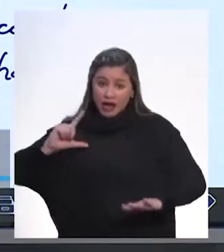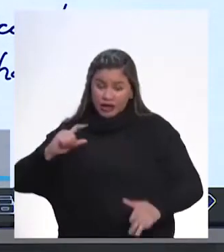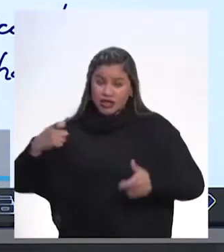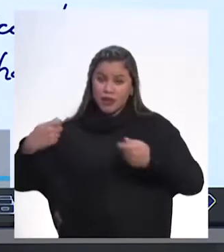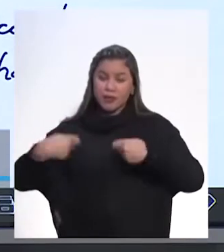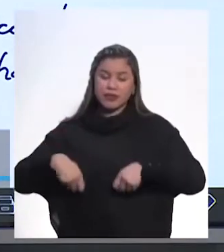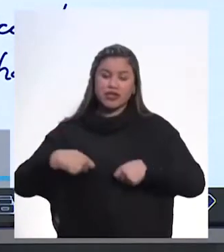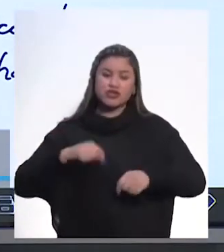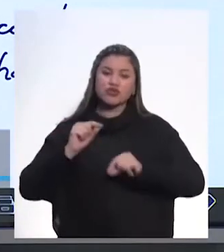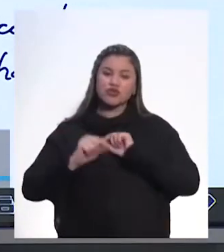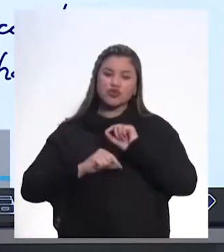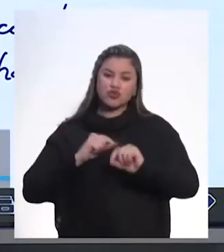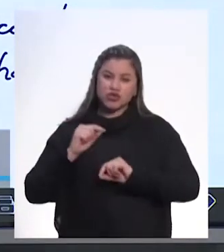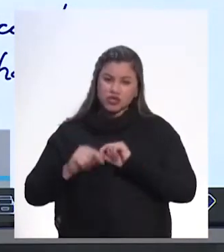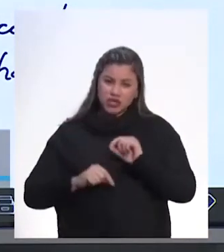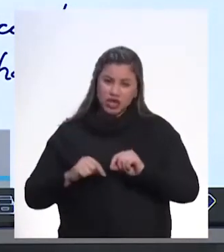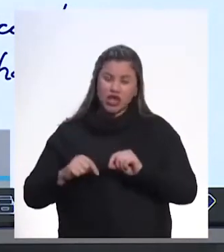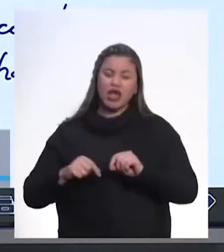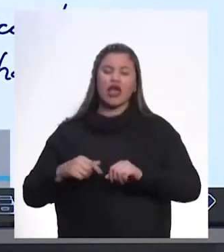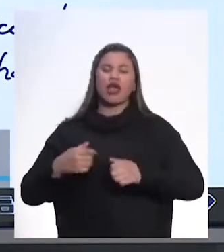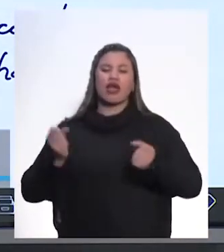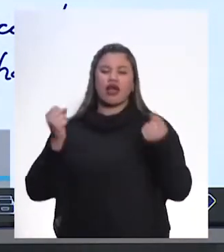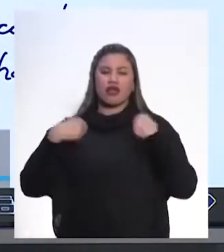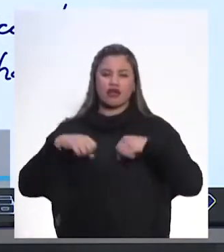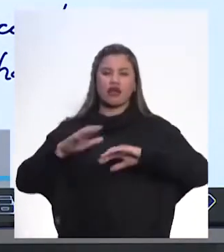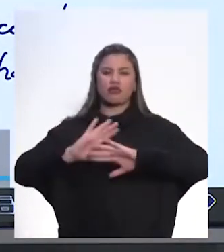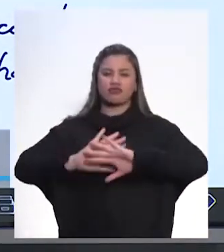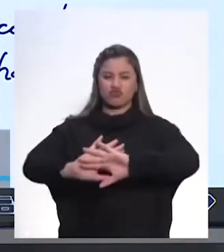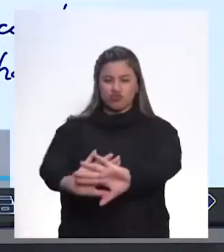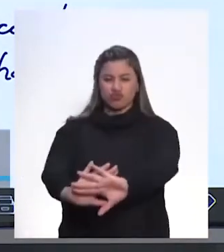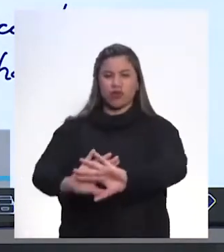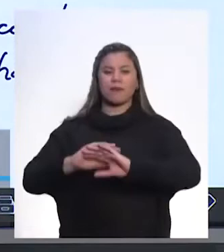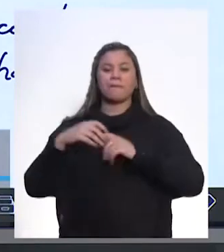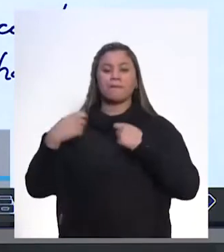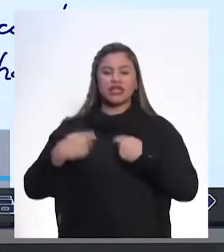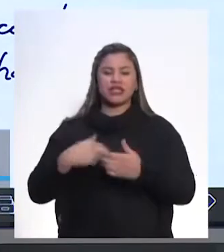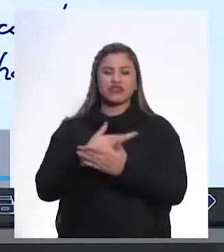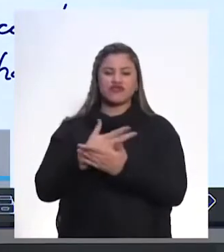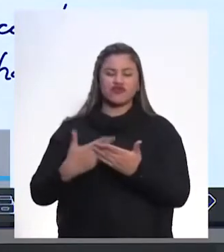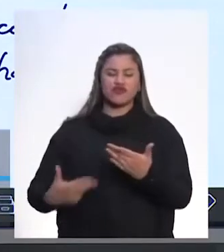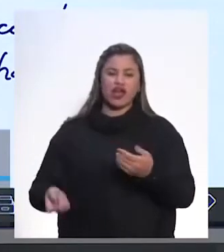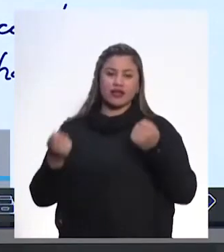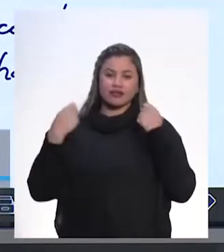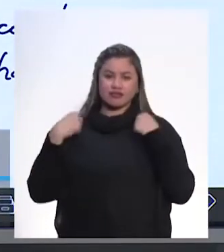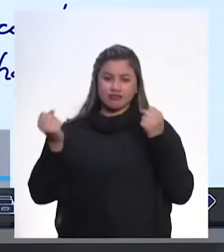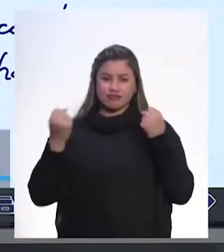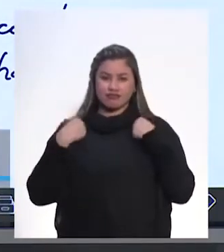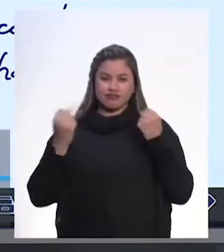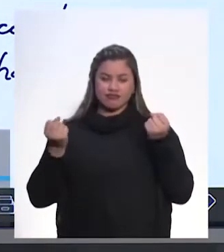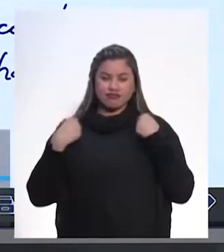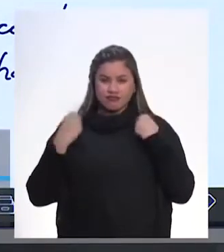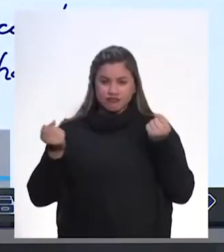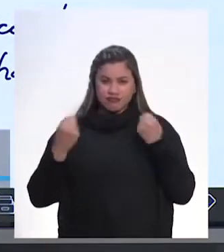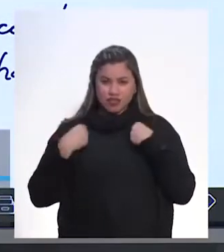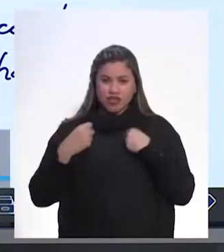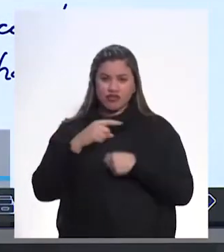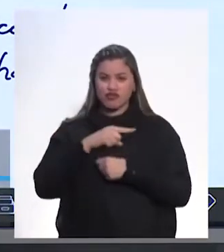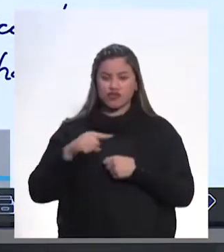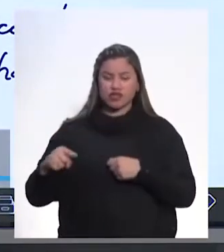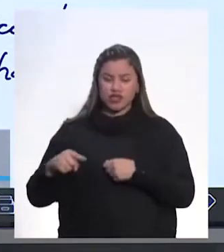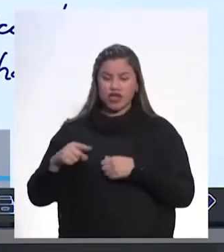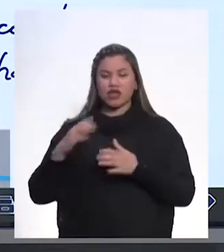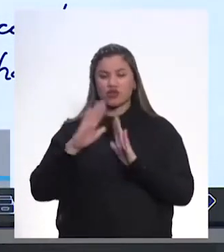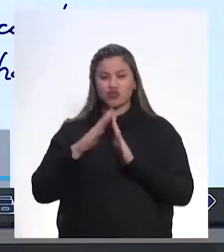de dança, além do aquecimento, do alongamento, existem uma série de exercícios, né? Geralmente, quem estuda em academias